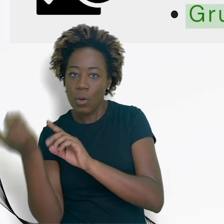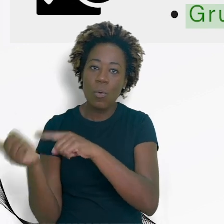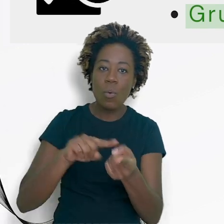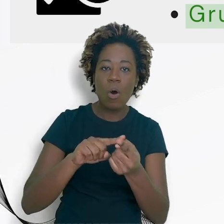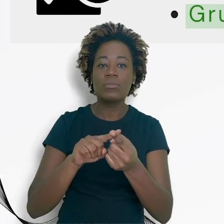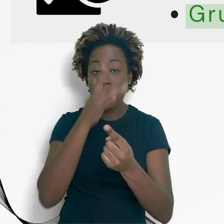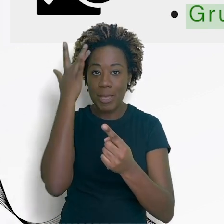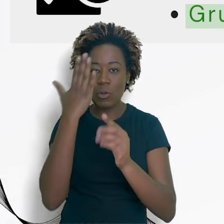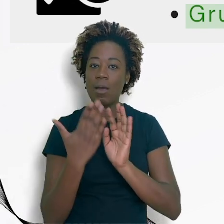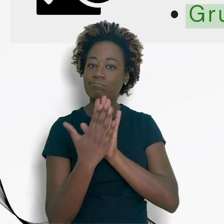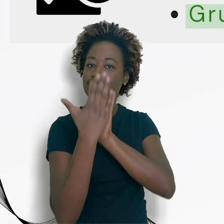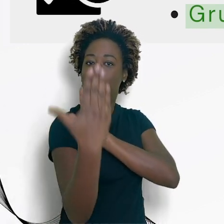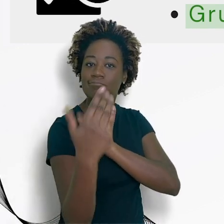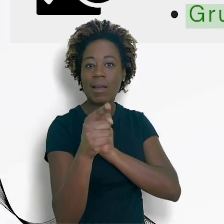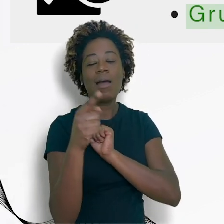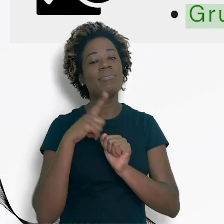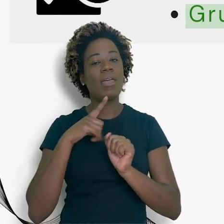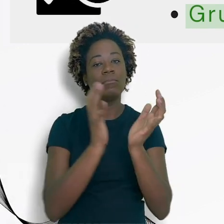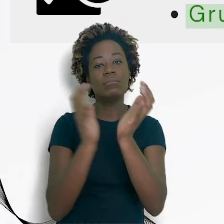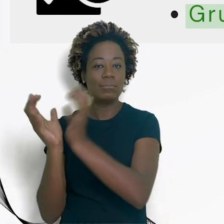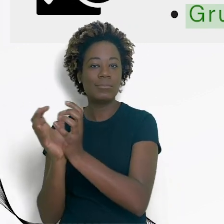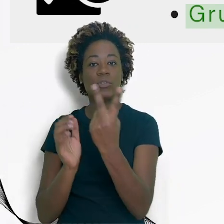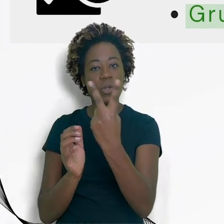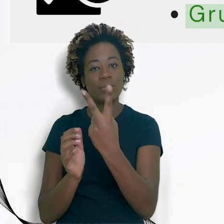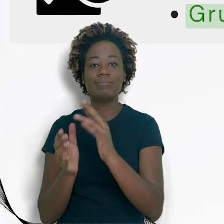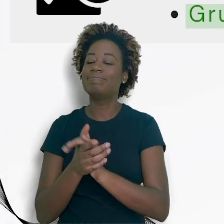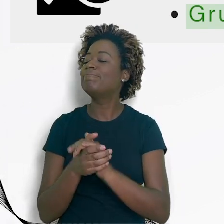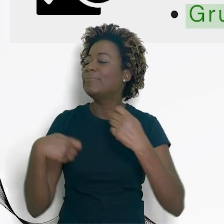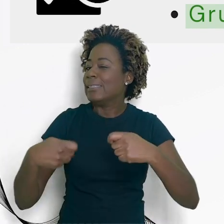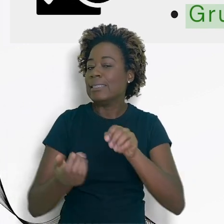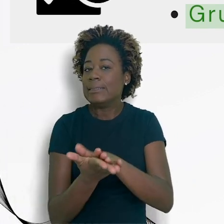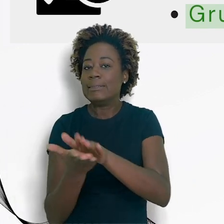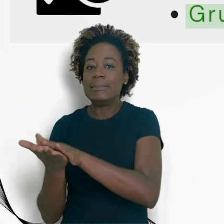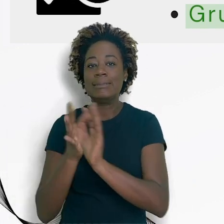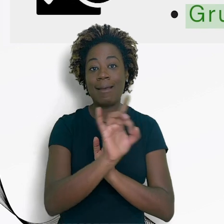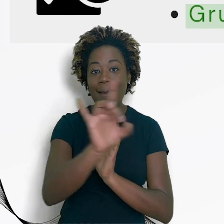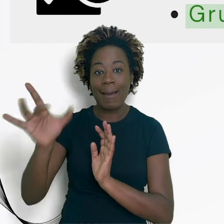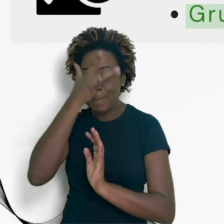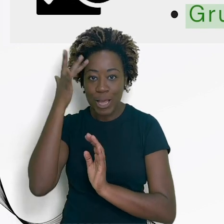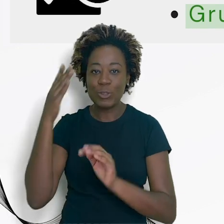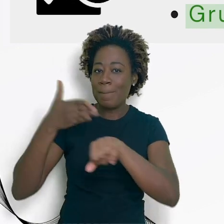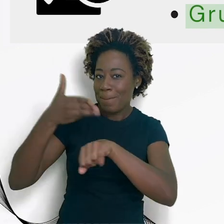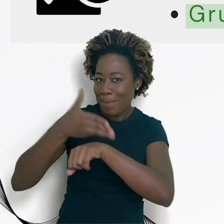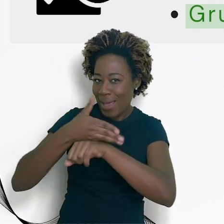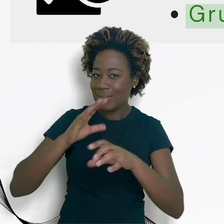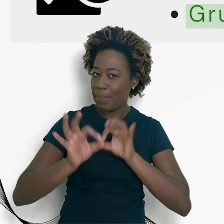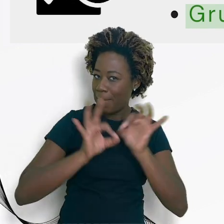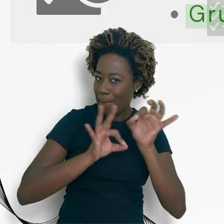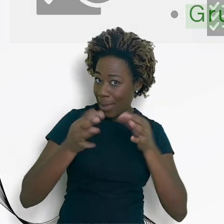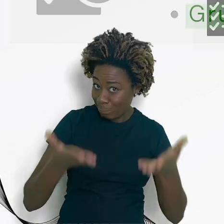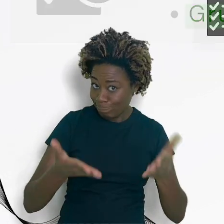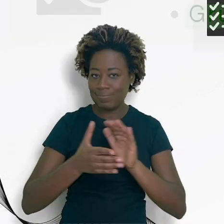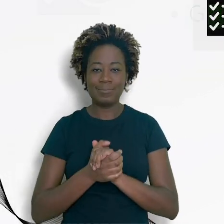outro elenco que está executando, considere as duas formações. Lembre-se sempre de dar crédito a todos aqueles que fizeram parte dessa